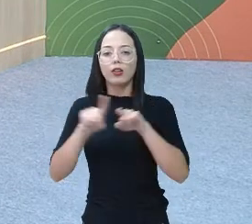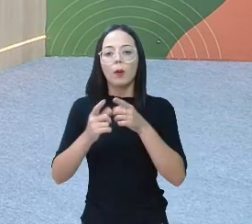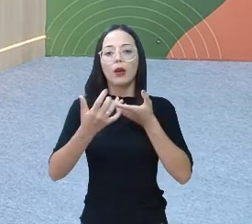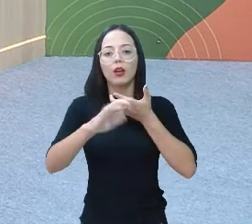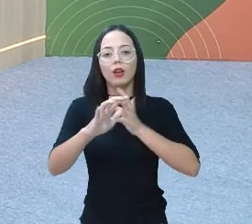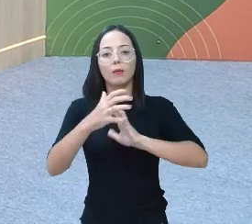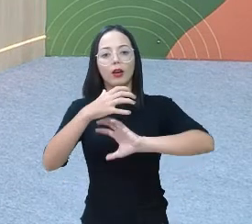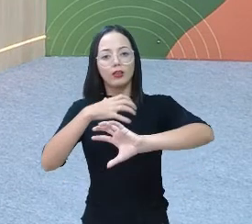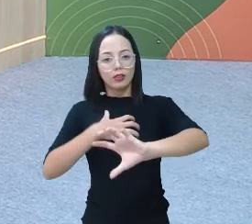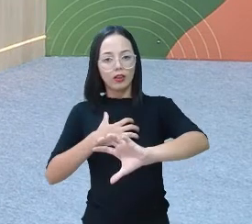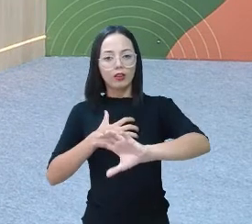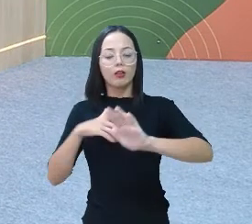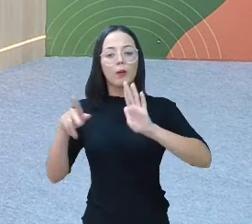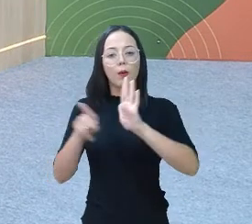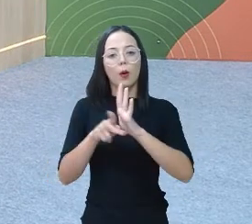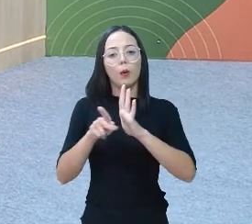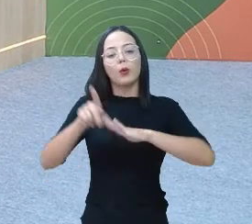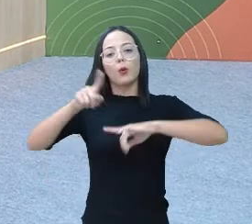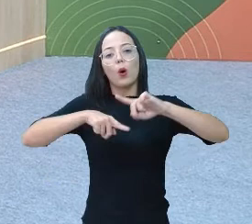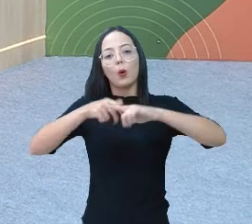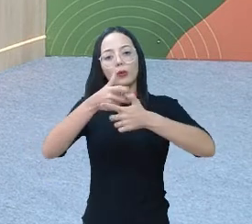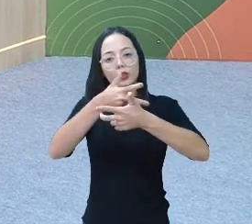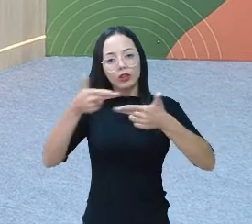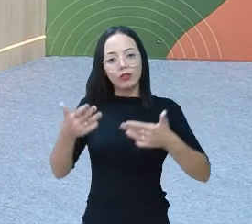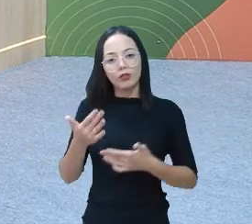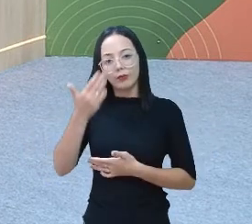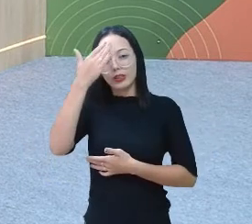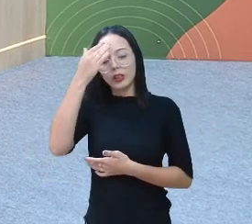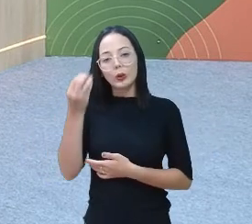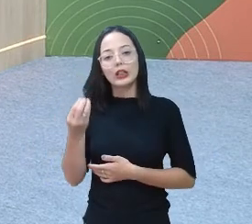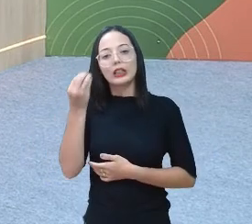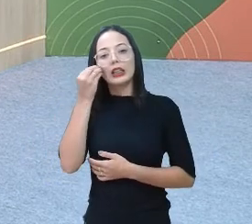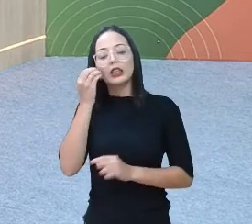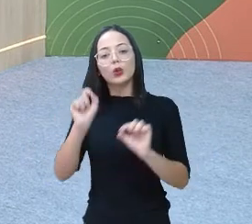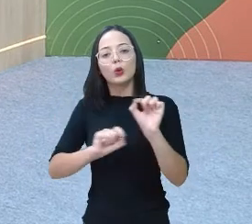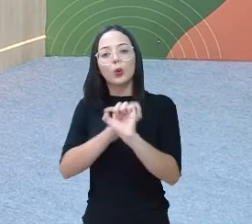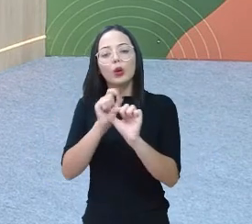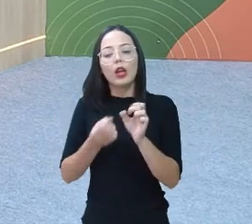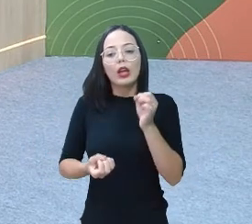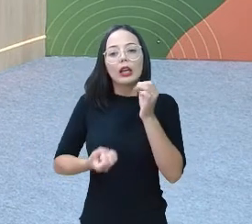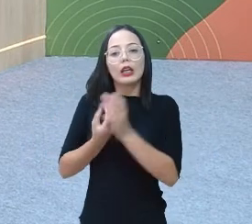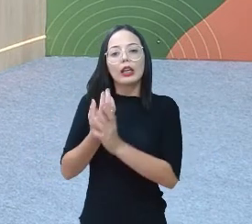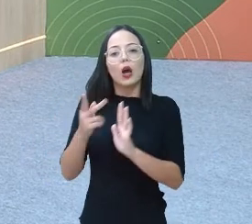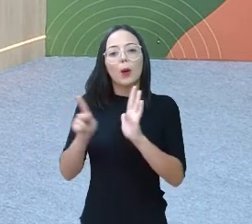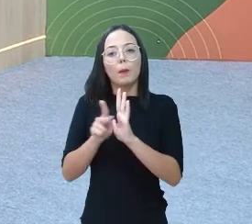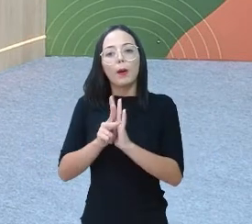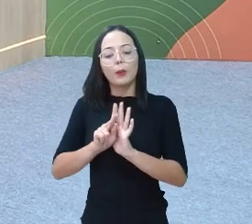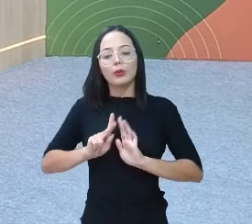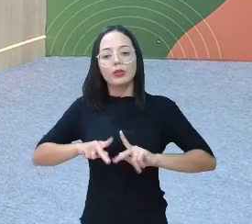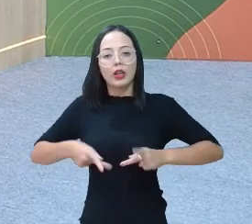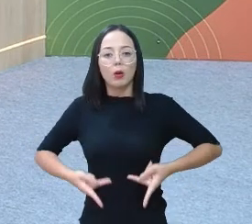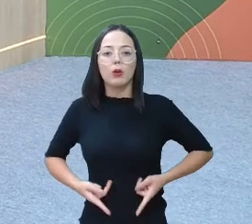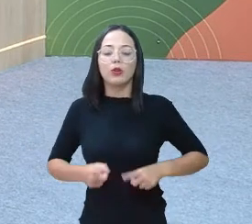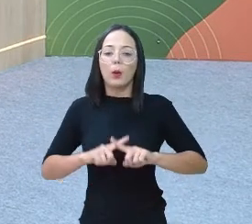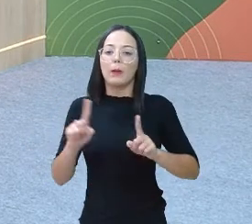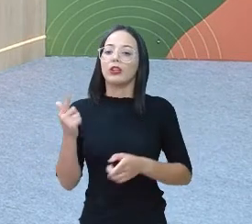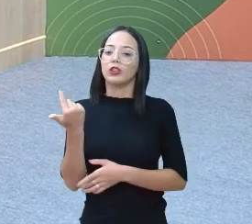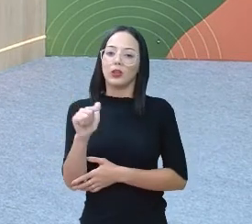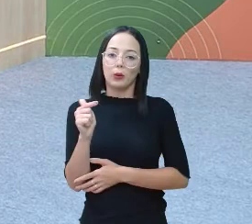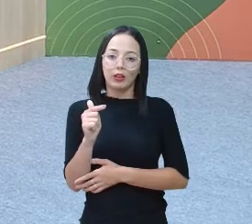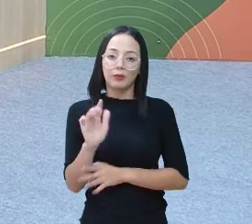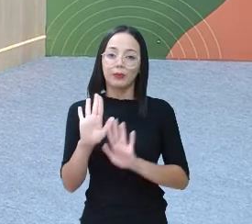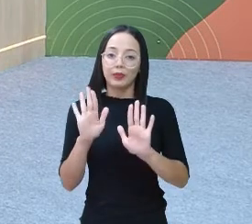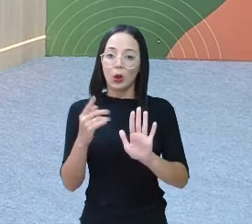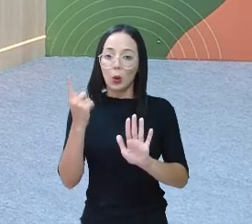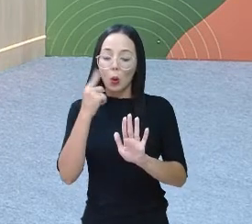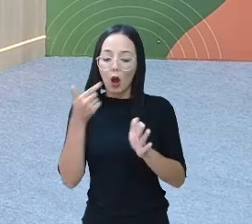com aquele objeto que está ali, mas está tentando simular a humanidade, que ele não tem. Então, quando